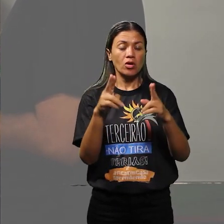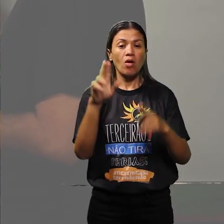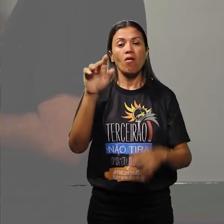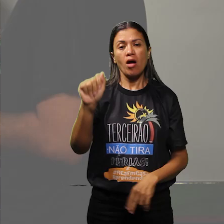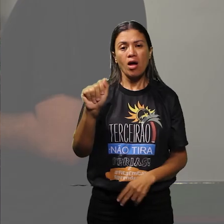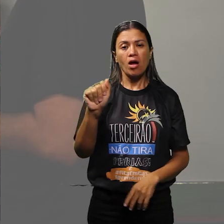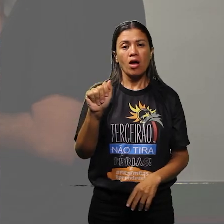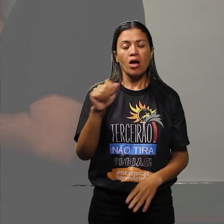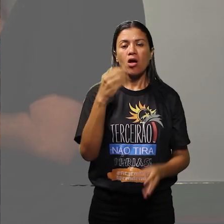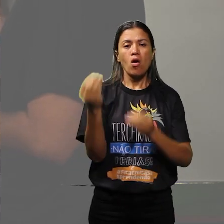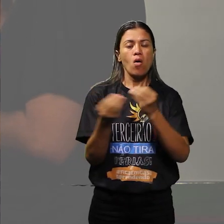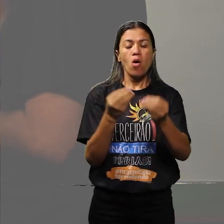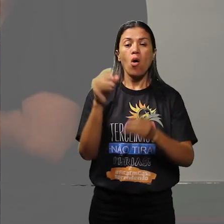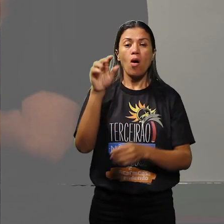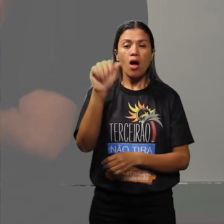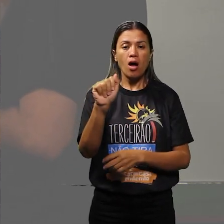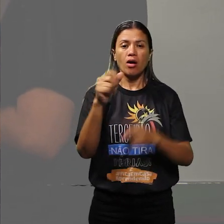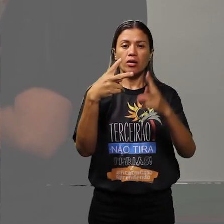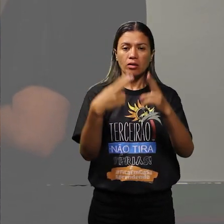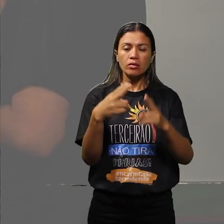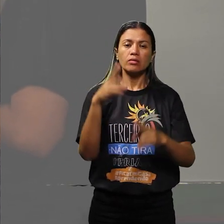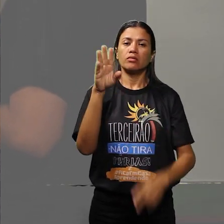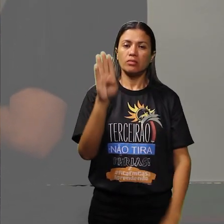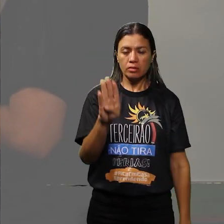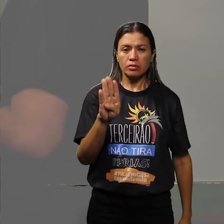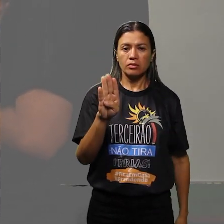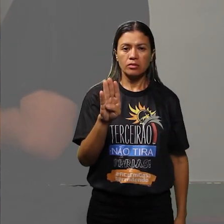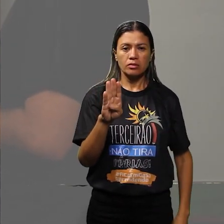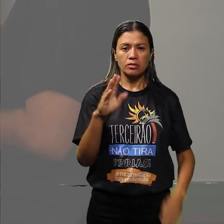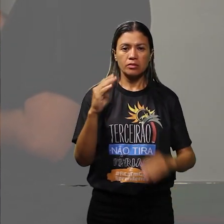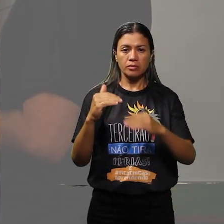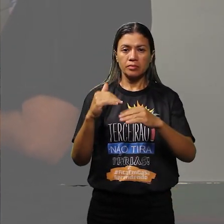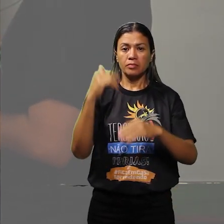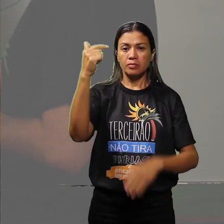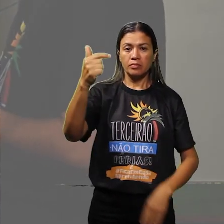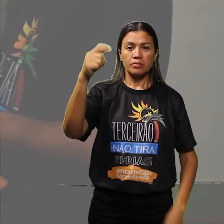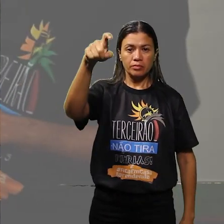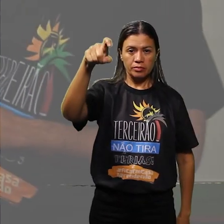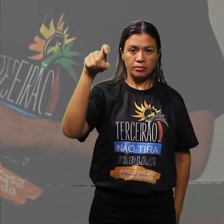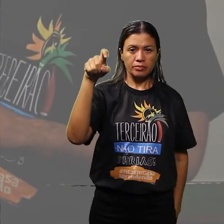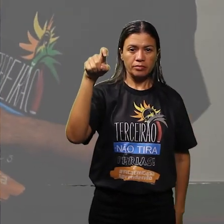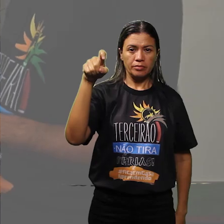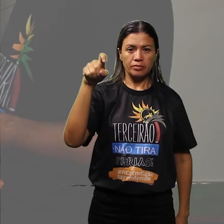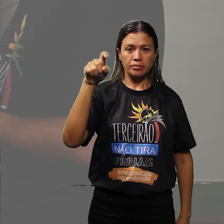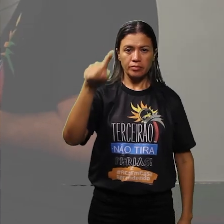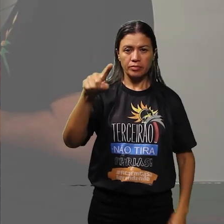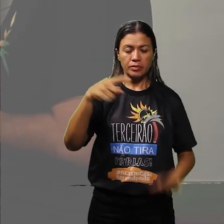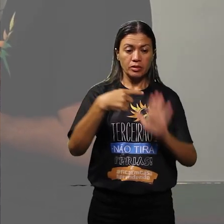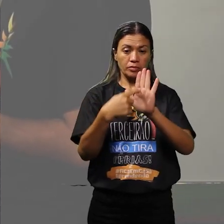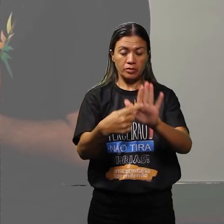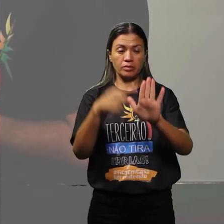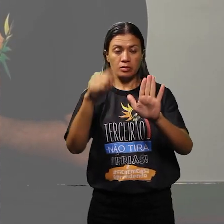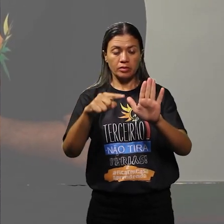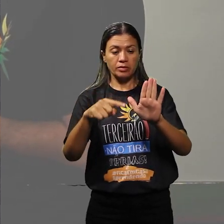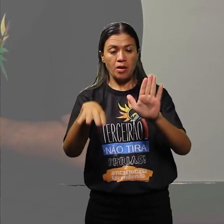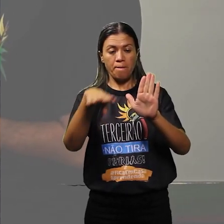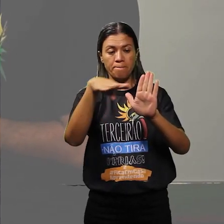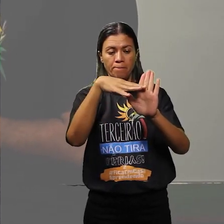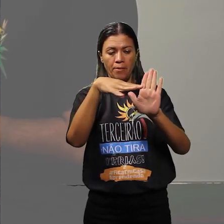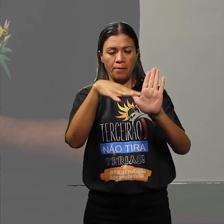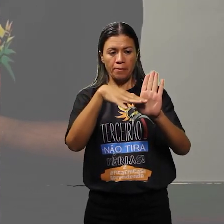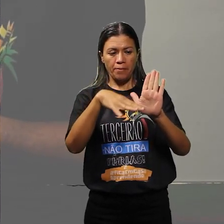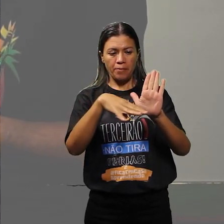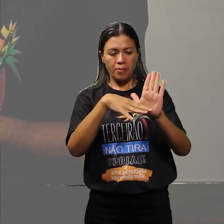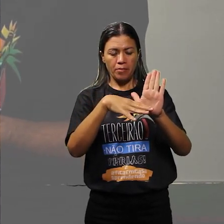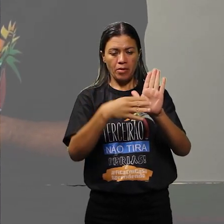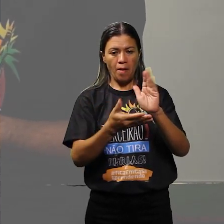vou ter que A é igual a B elevado a x. É o cara que você coloca como expoente da